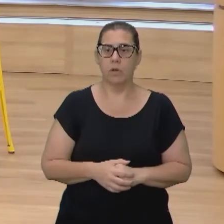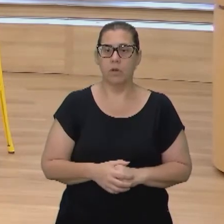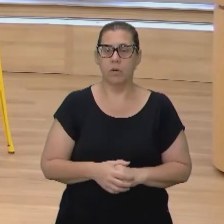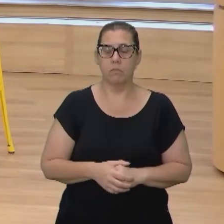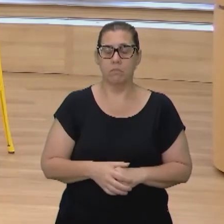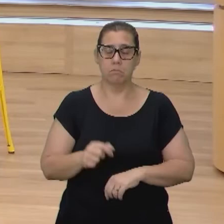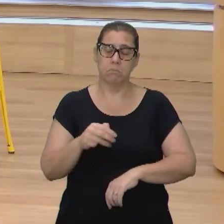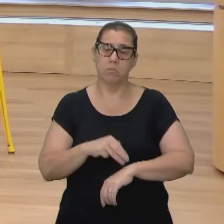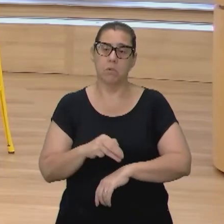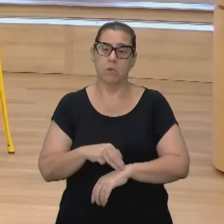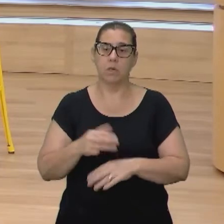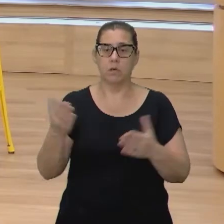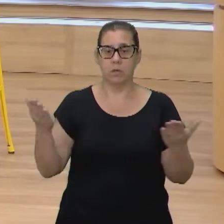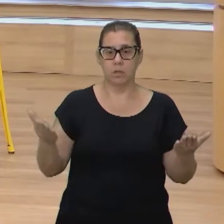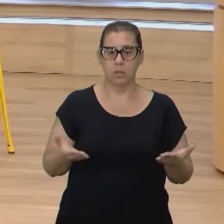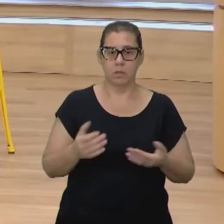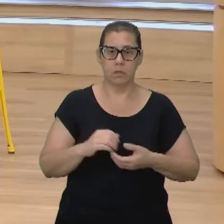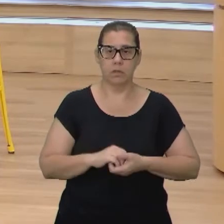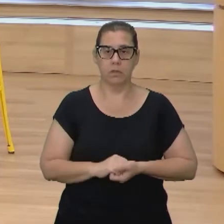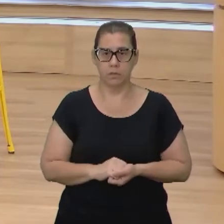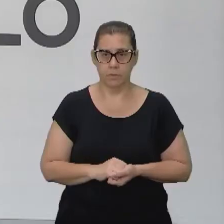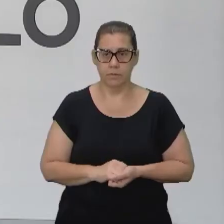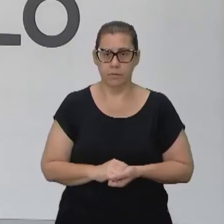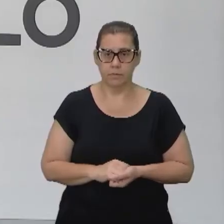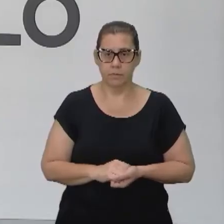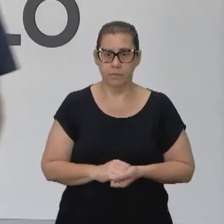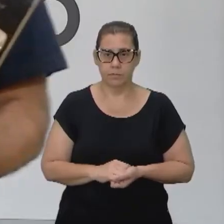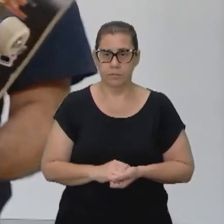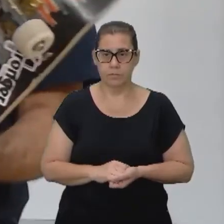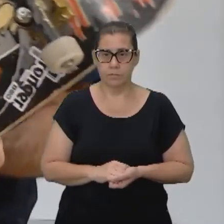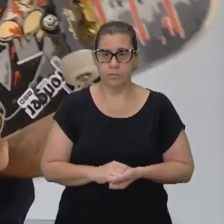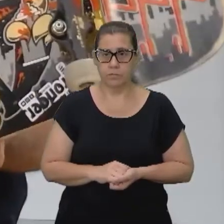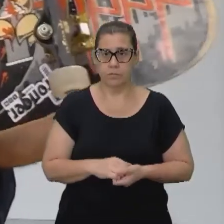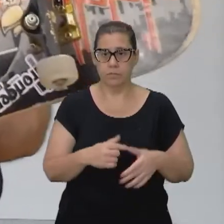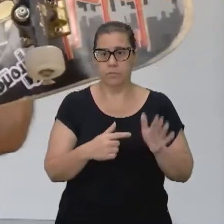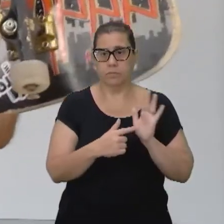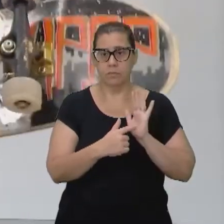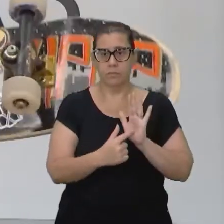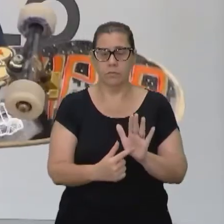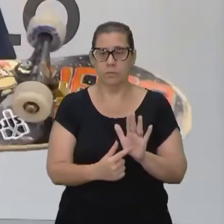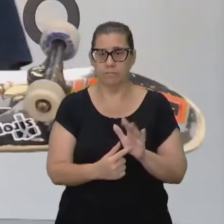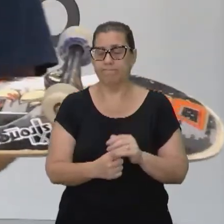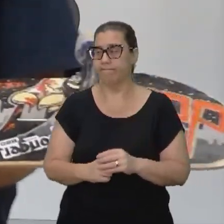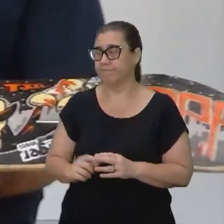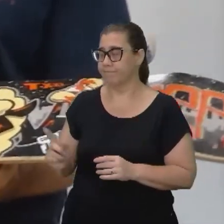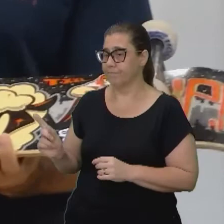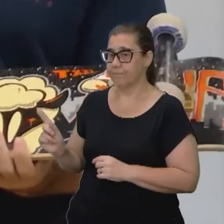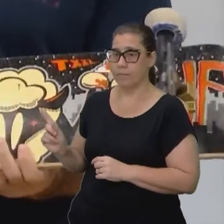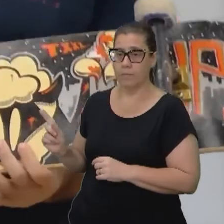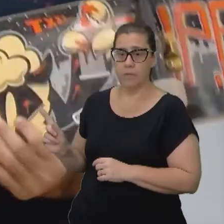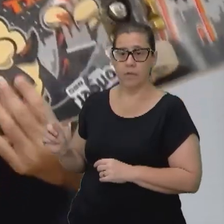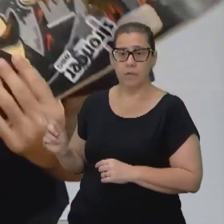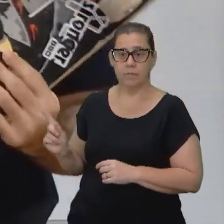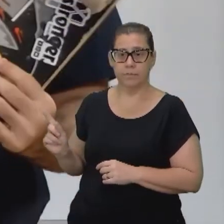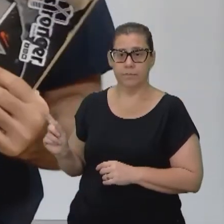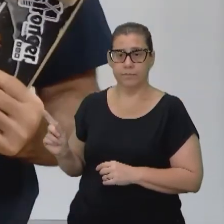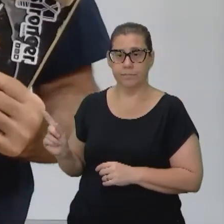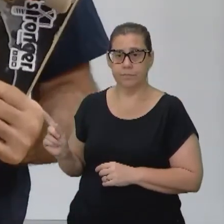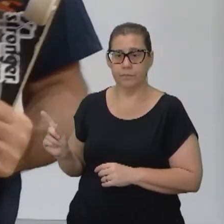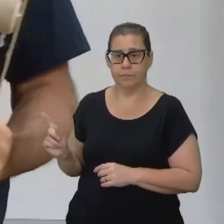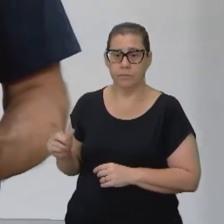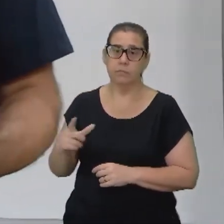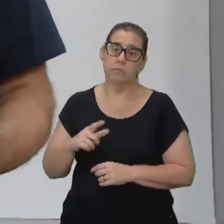lúdico aqui da aula. Vou aqui mostrar, olha só, esse skate aqui. Esse skate, vamos supor,